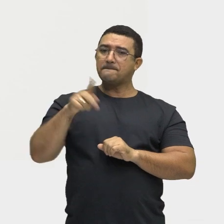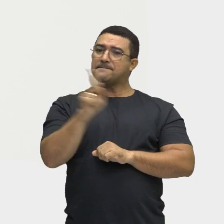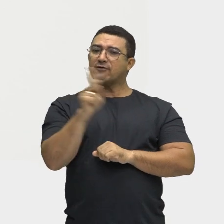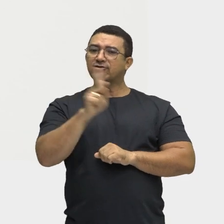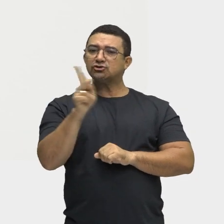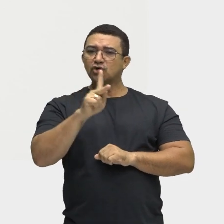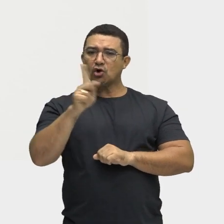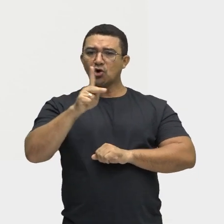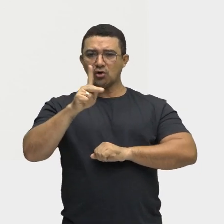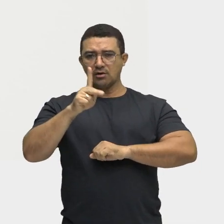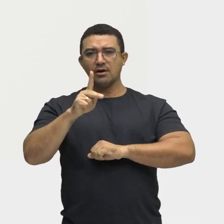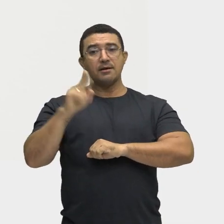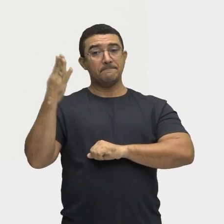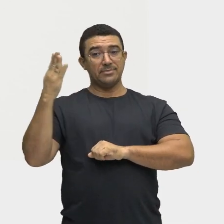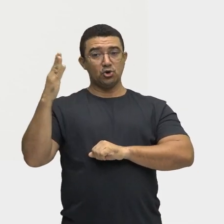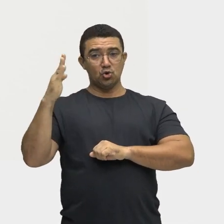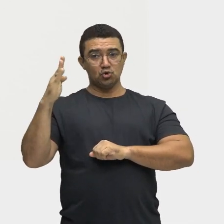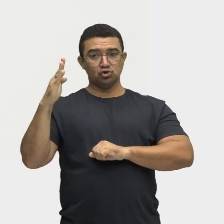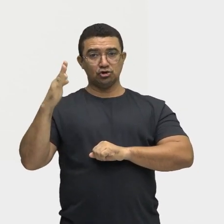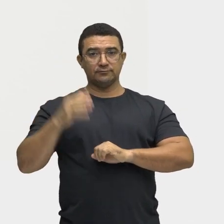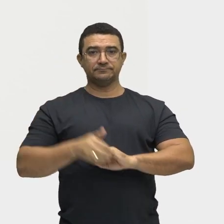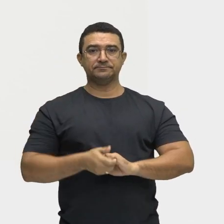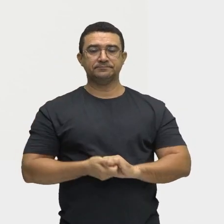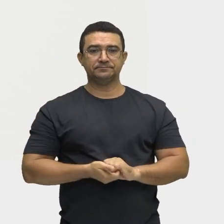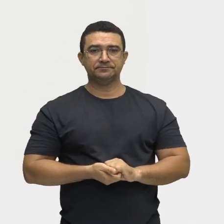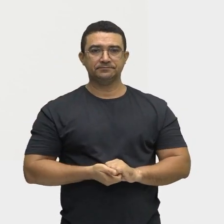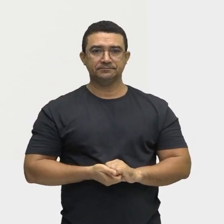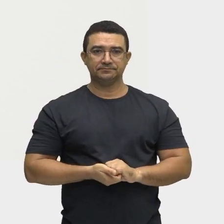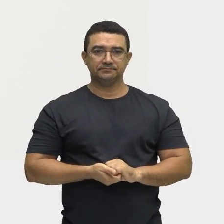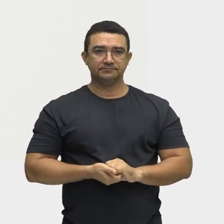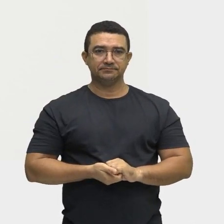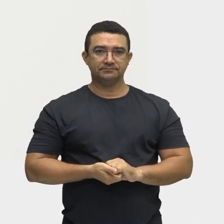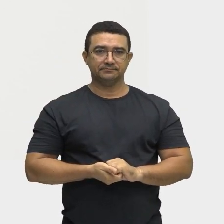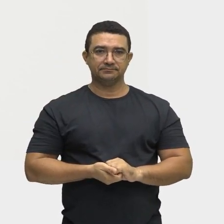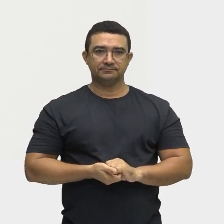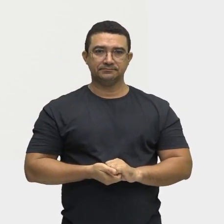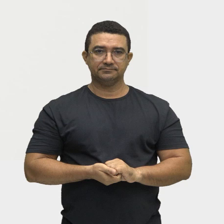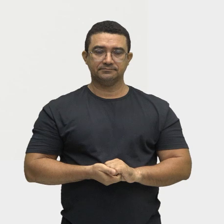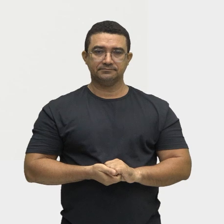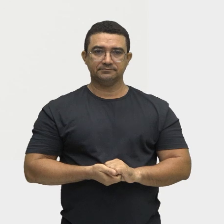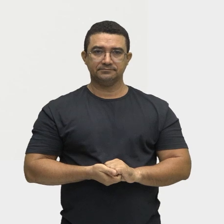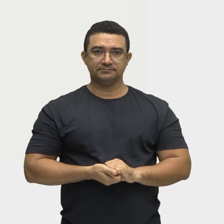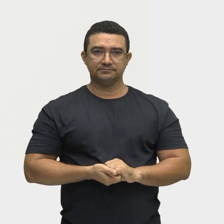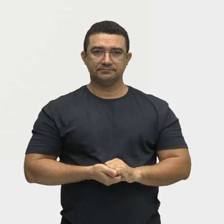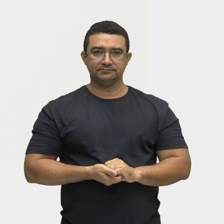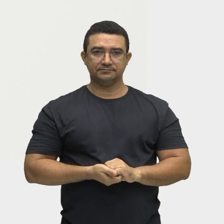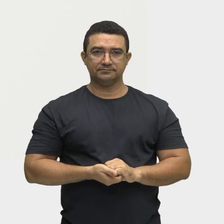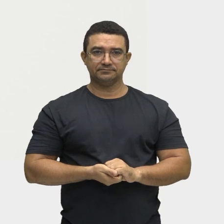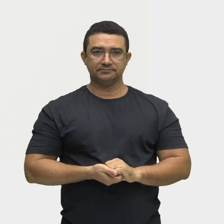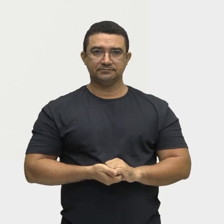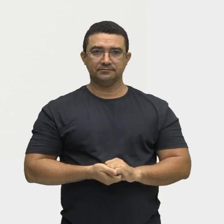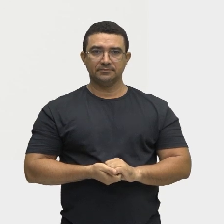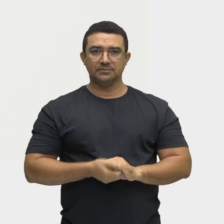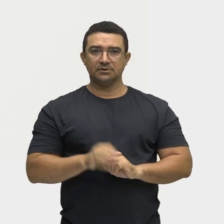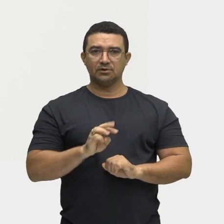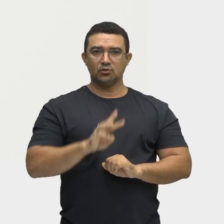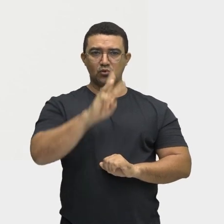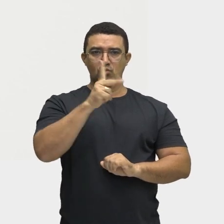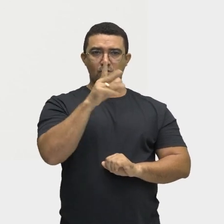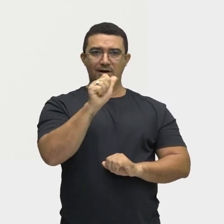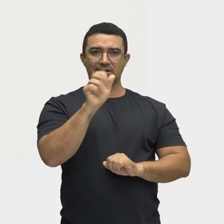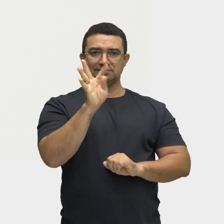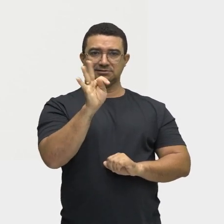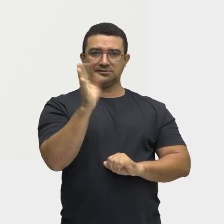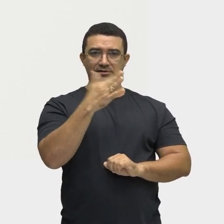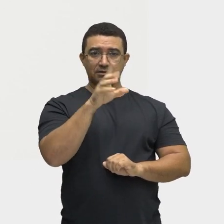sou um professor de biologia. Então, a pergunta foi bem específica. What do you do? O que você faz? Qual é a sua profissão?